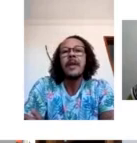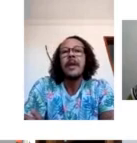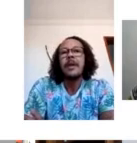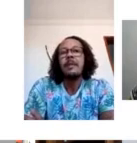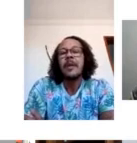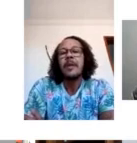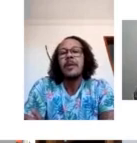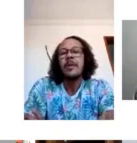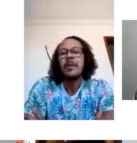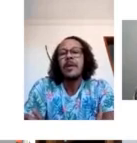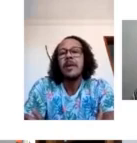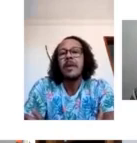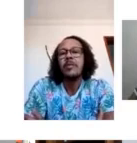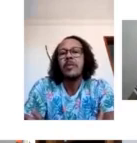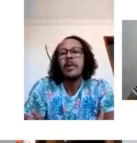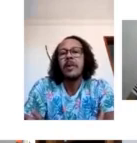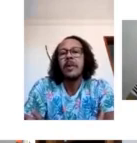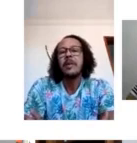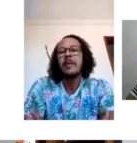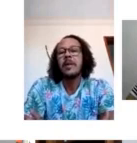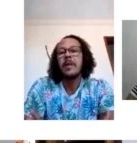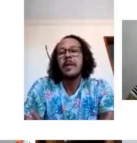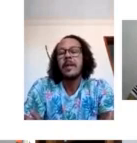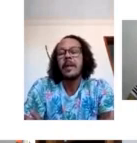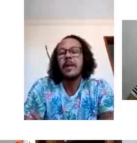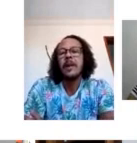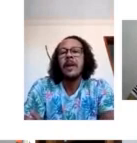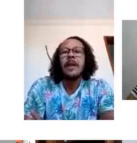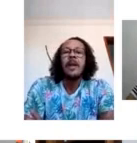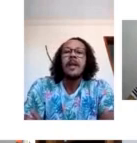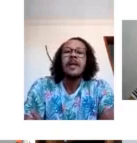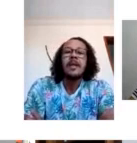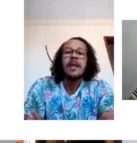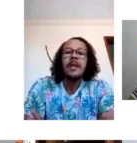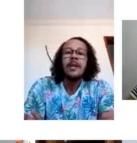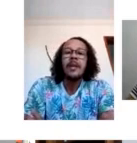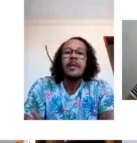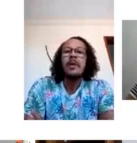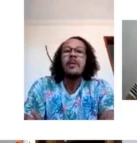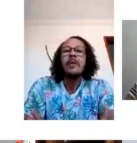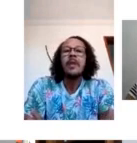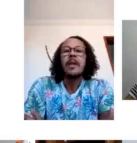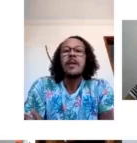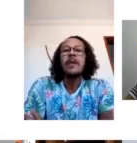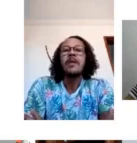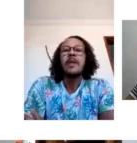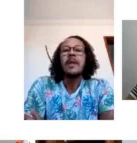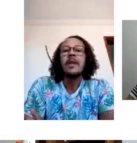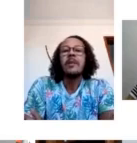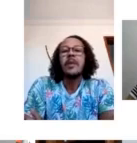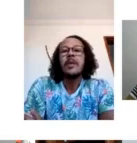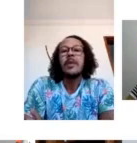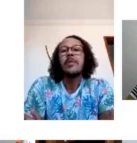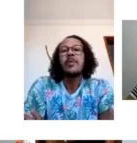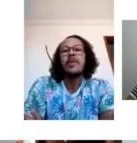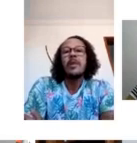também, da parte dos estudantes da rede pública que voltaram para a sala de aula, eles já não estavam tão empolgados com as